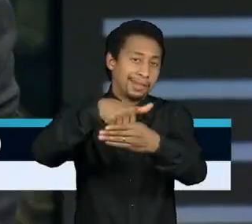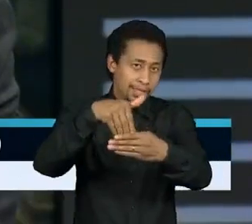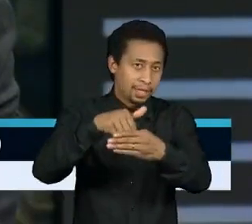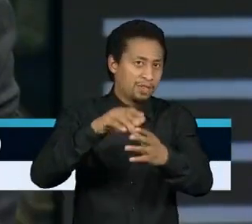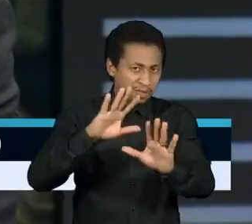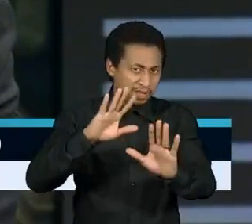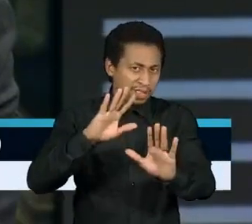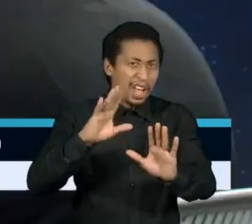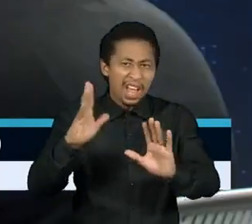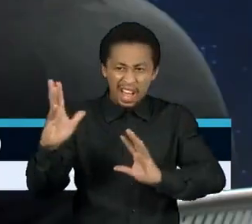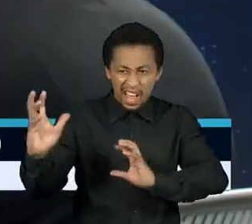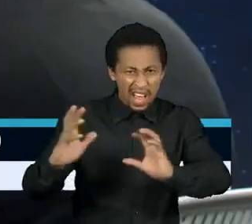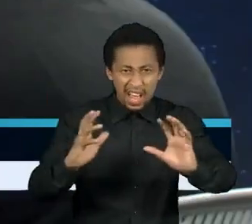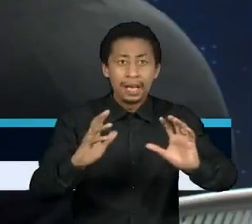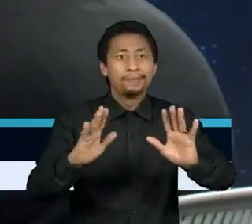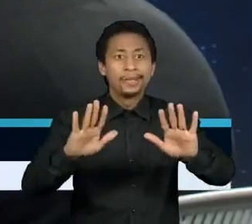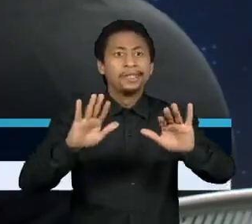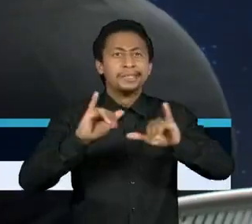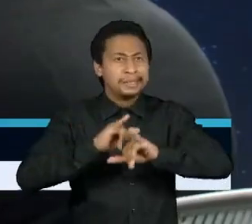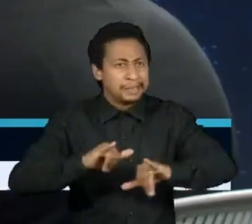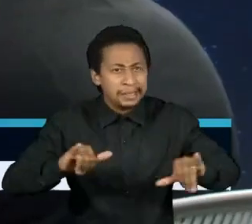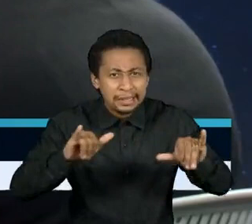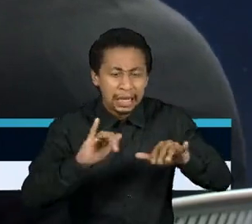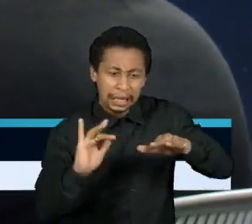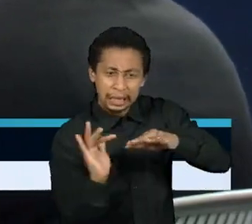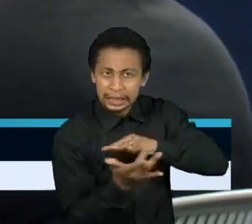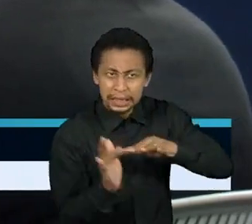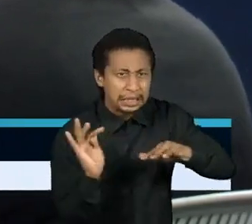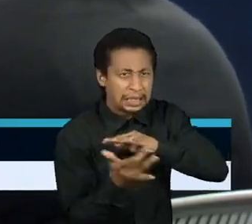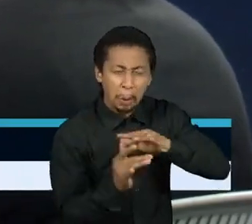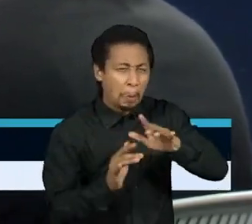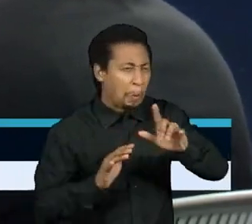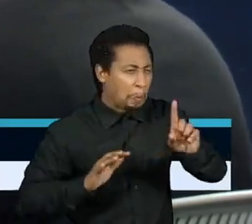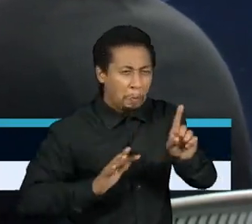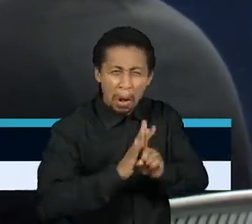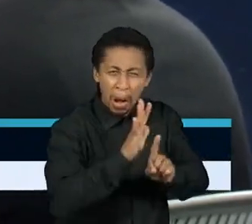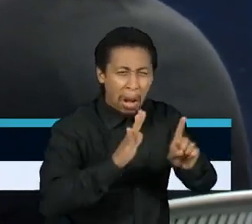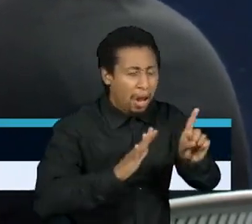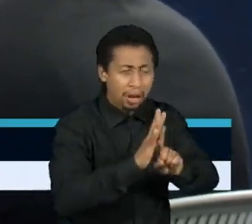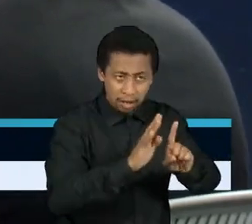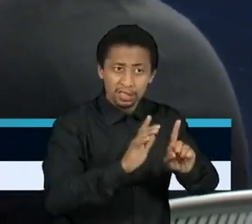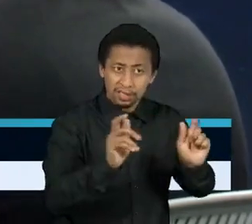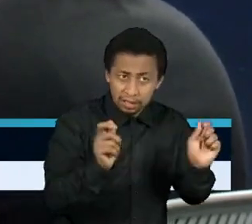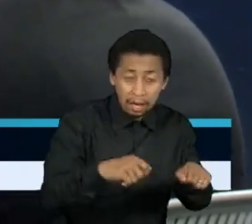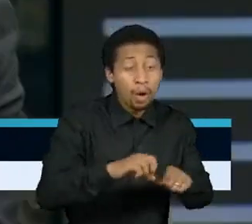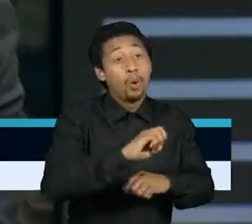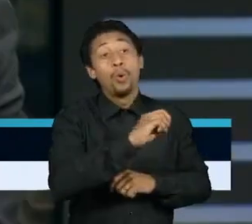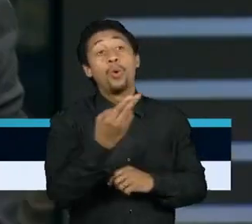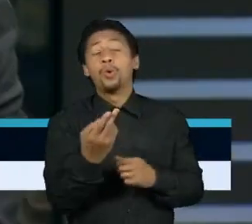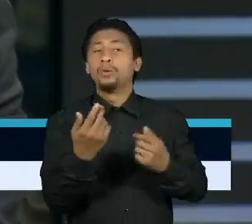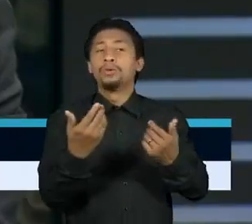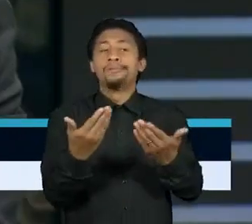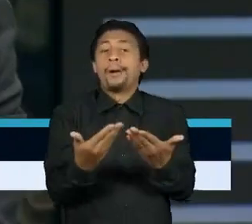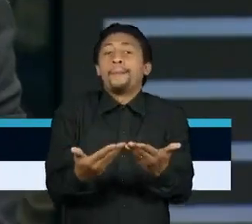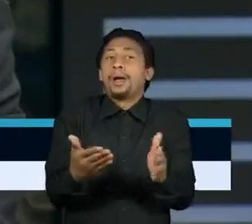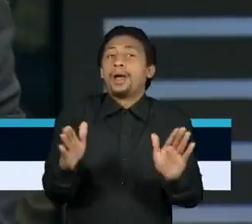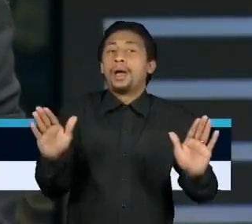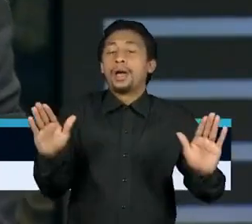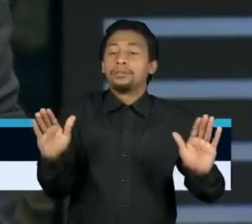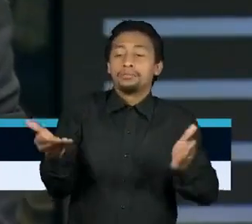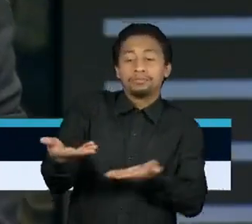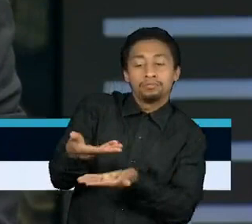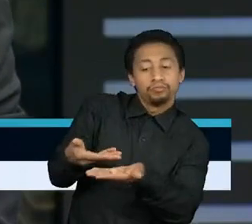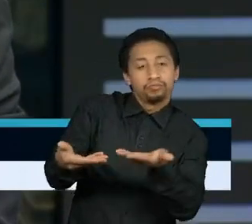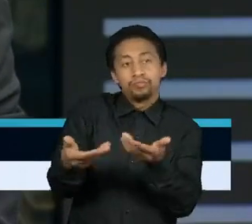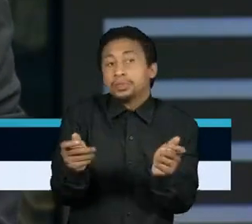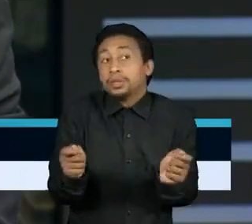sendo atropelados pelas máquinas de campanha, pelas milícias digitais, ou será que há espaço para construir pontes? Eu espero que sim, que possa